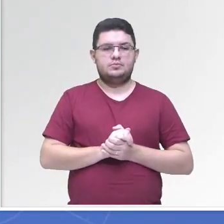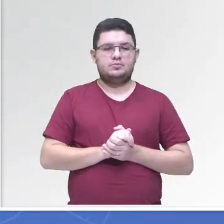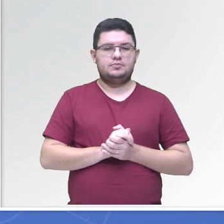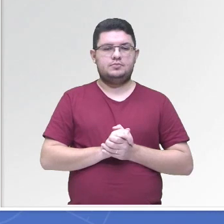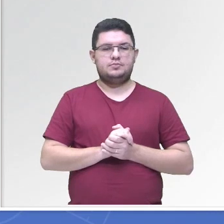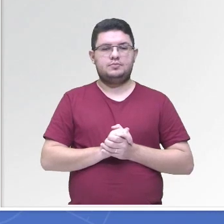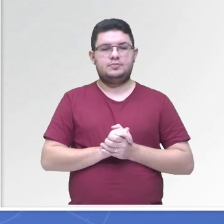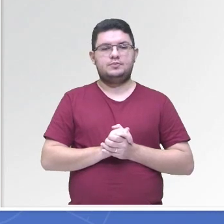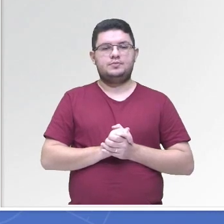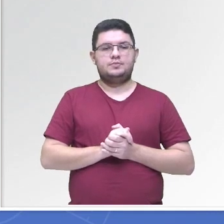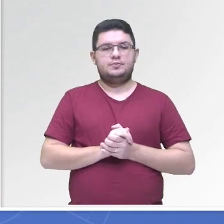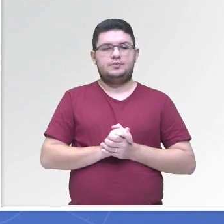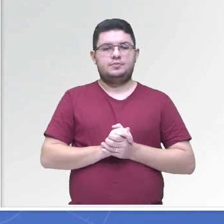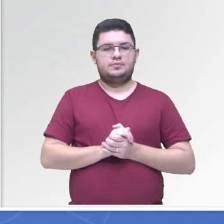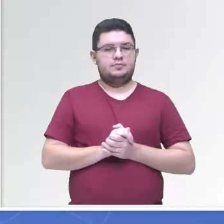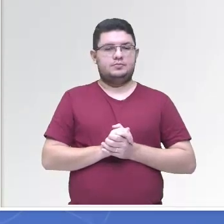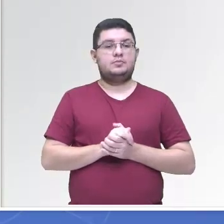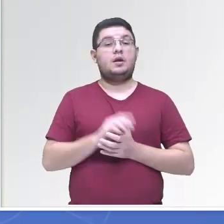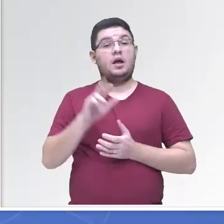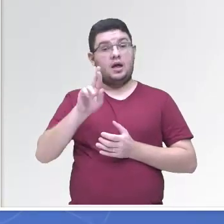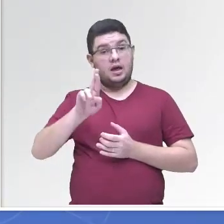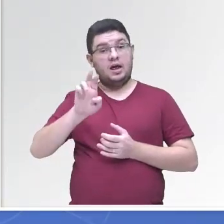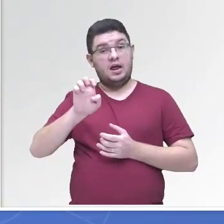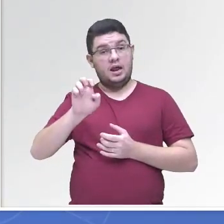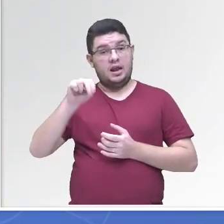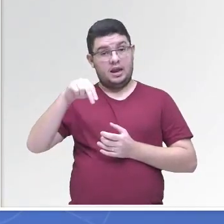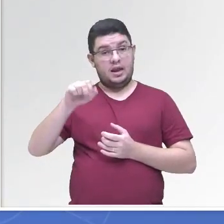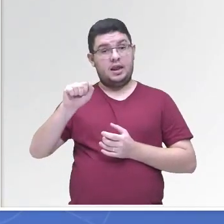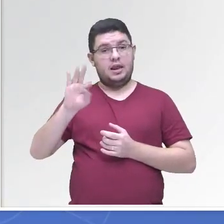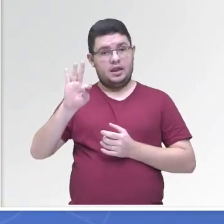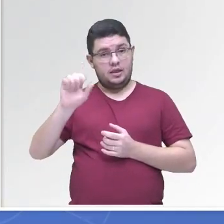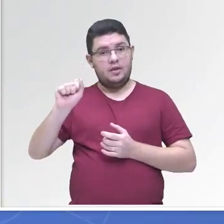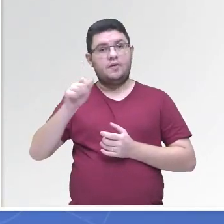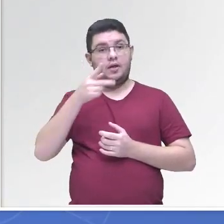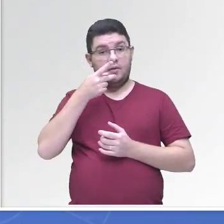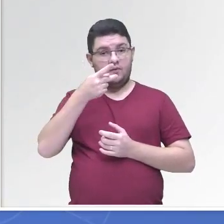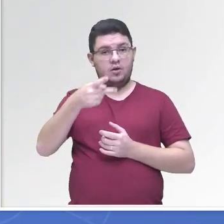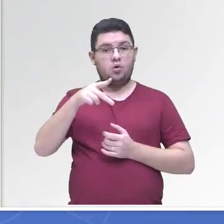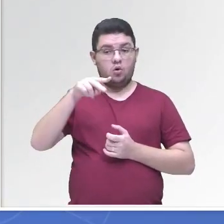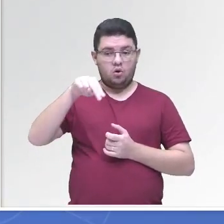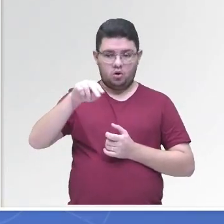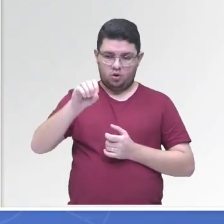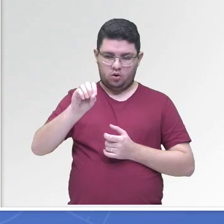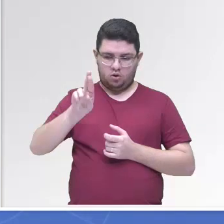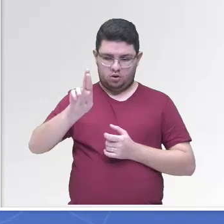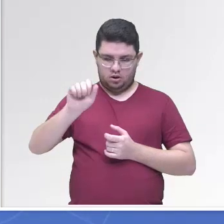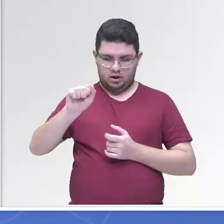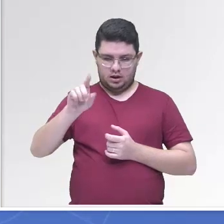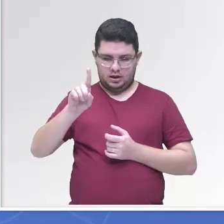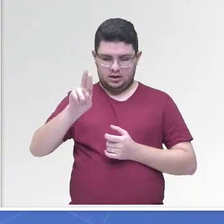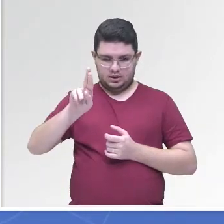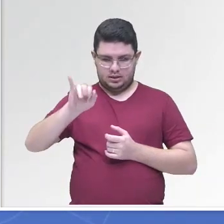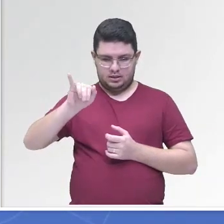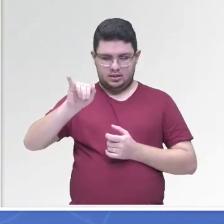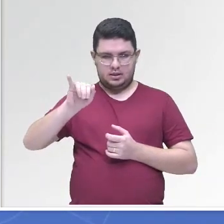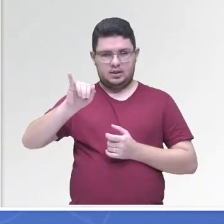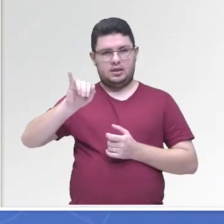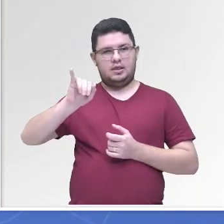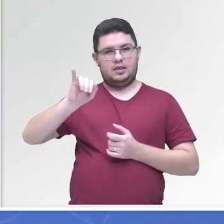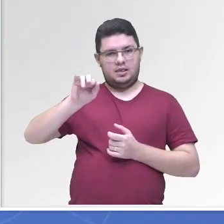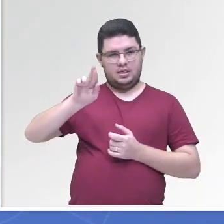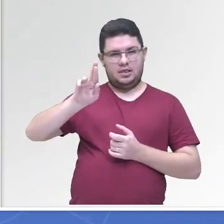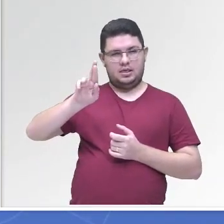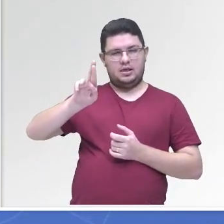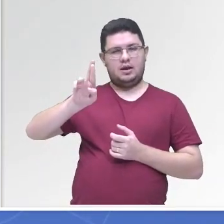os hormônios. A Renata falou a noradrenalina. A Ana Carolina colocou amina também, né? Falando